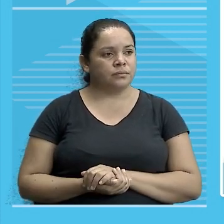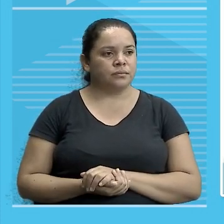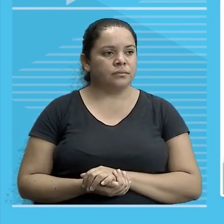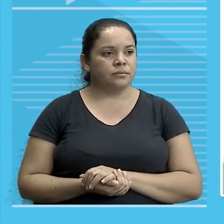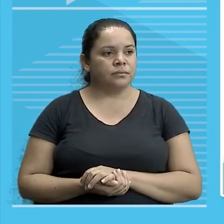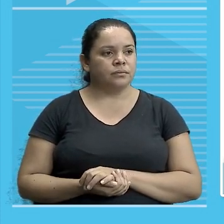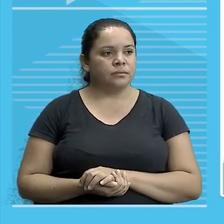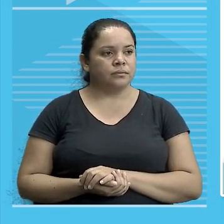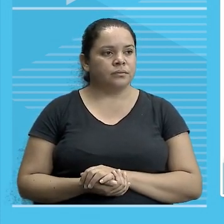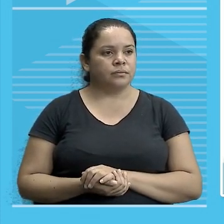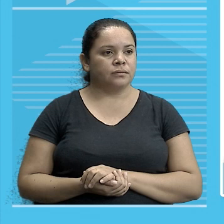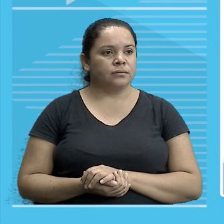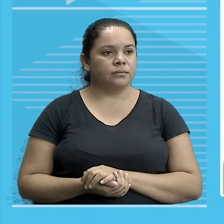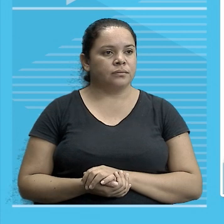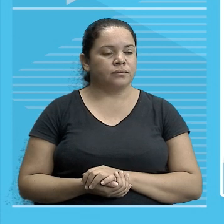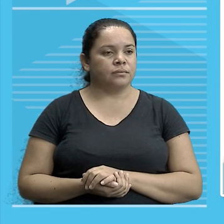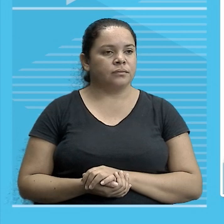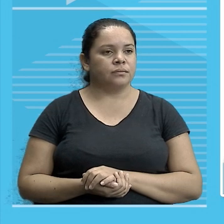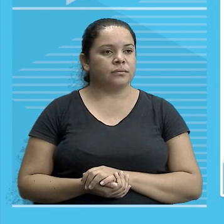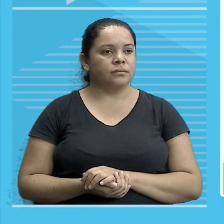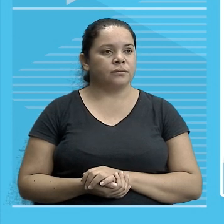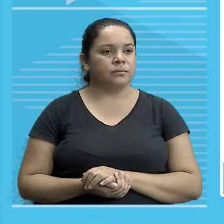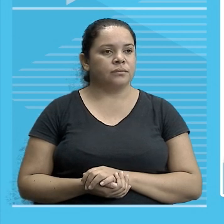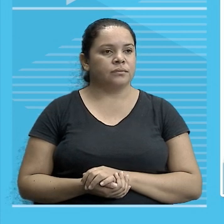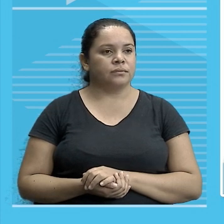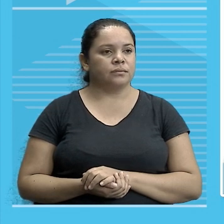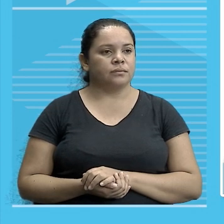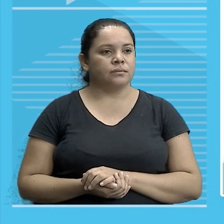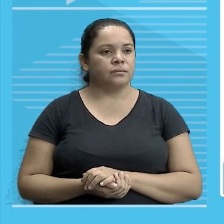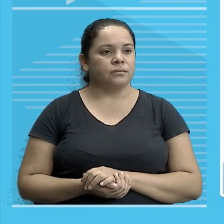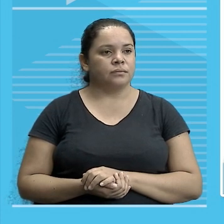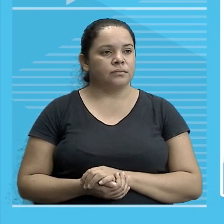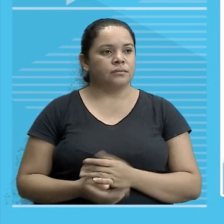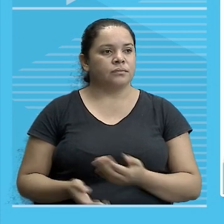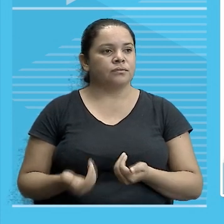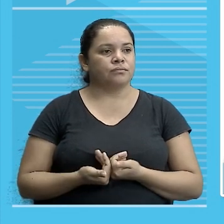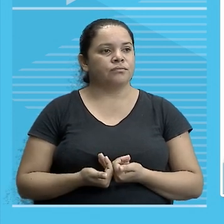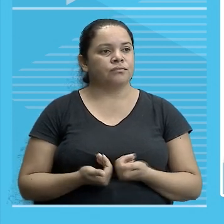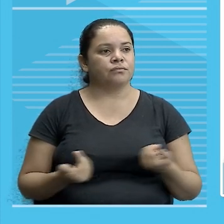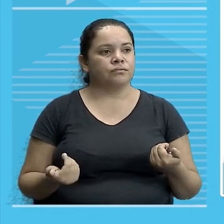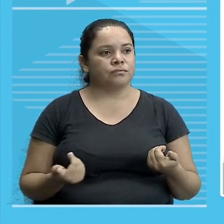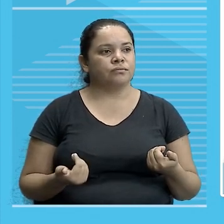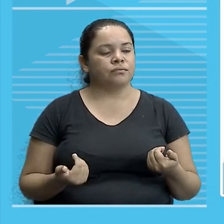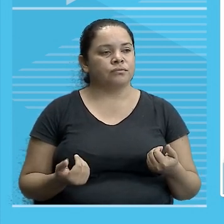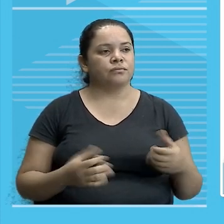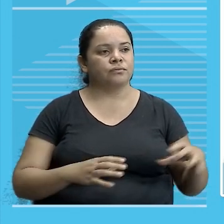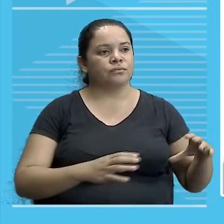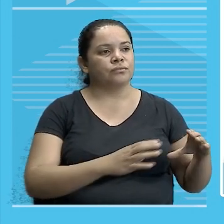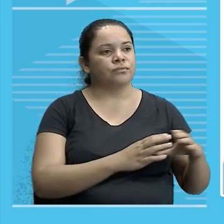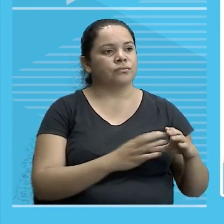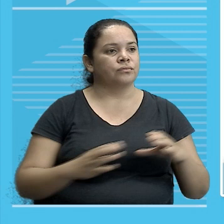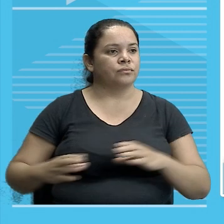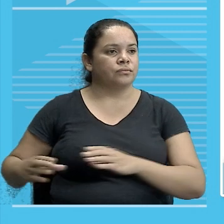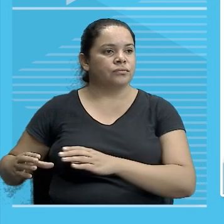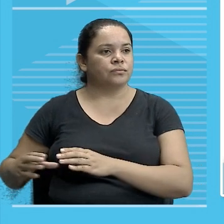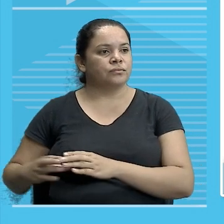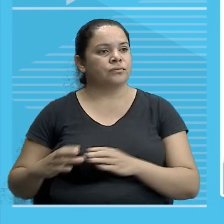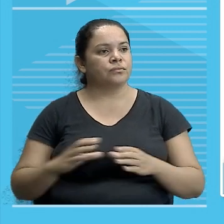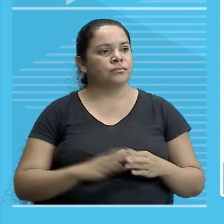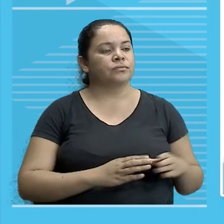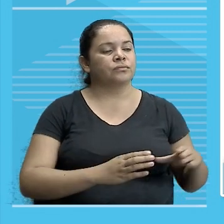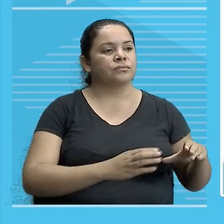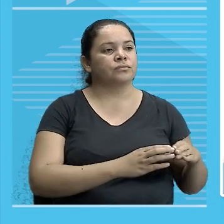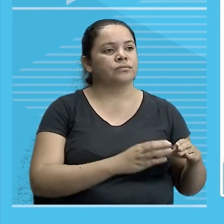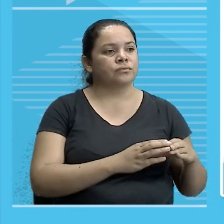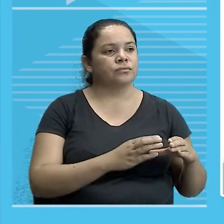químicas e transformações físicas. E aí eu quero dividir para vocês os dois grupos aí. Vai culminar com o